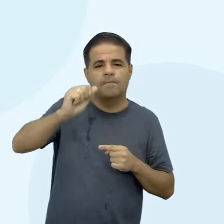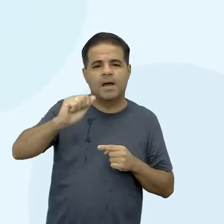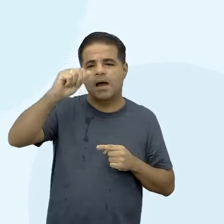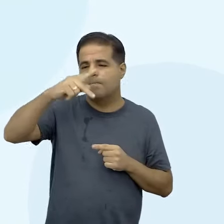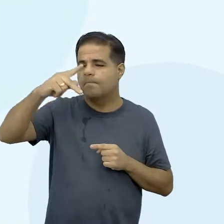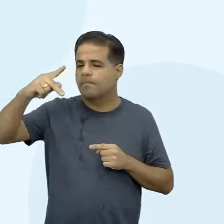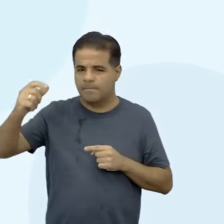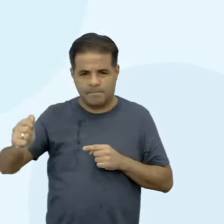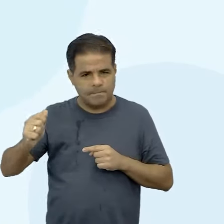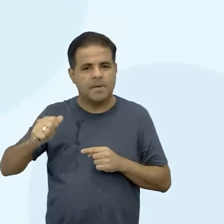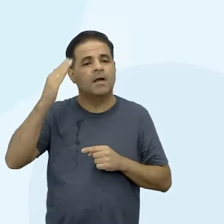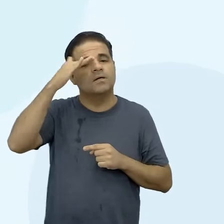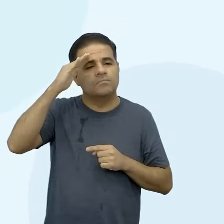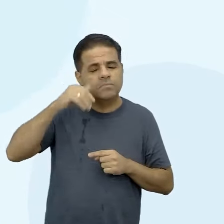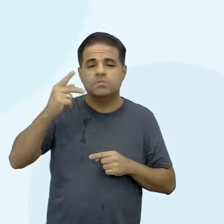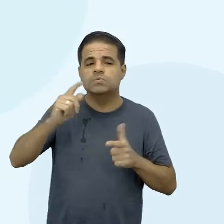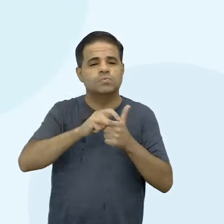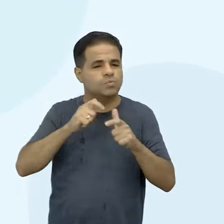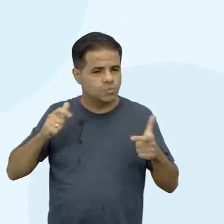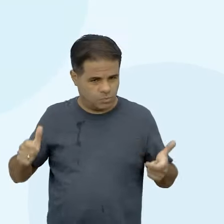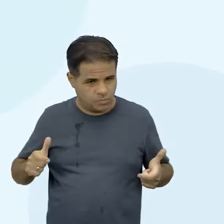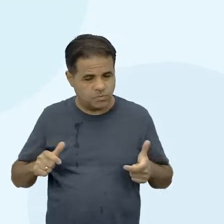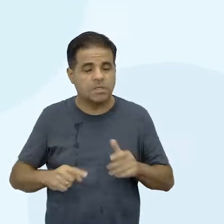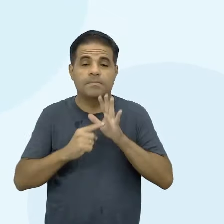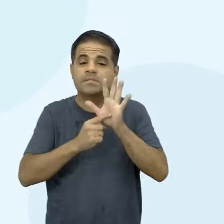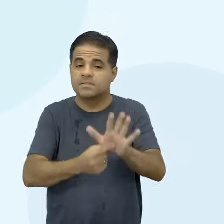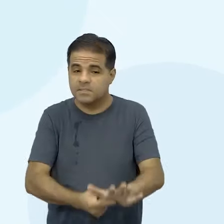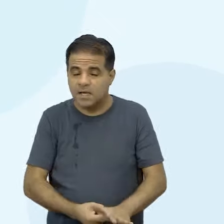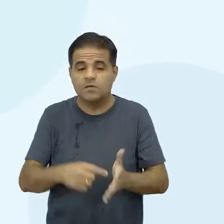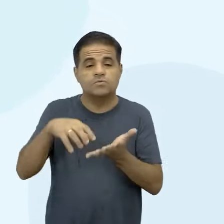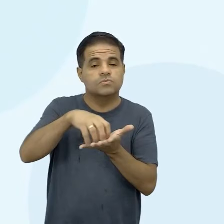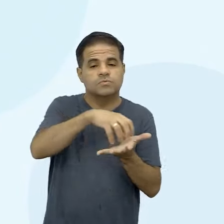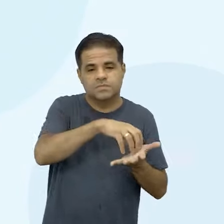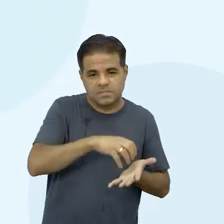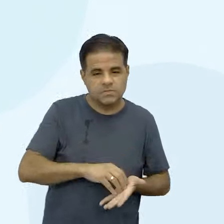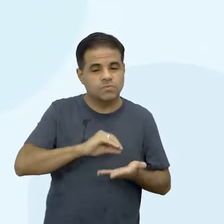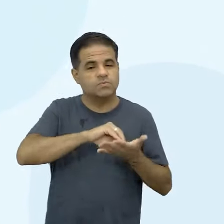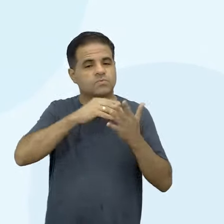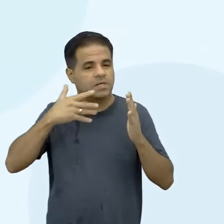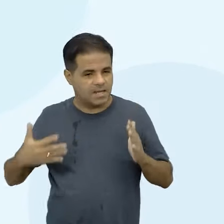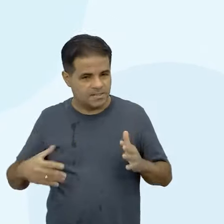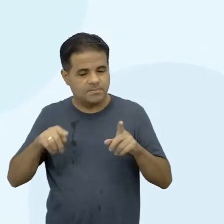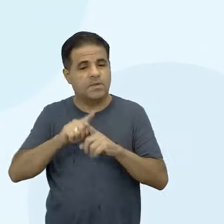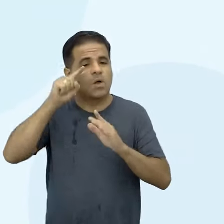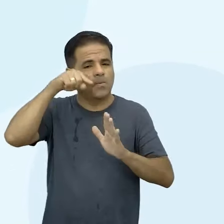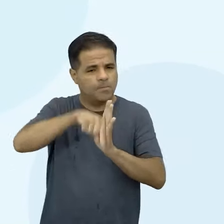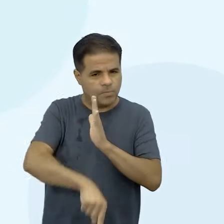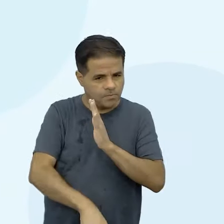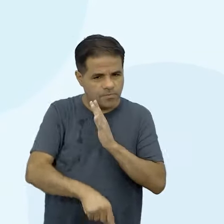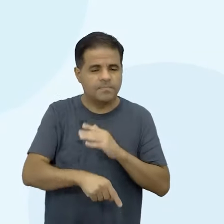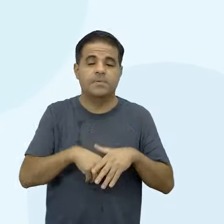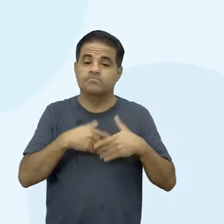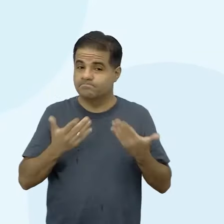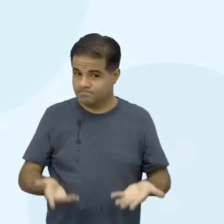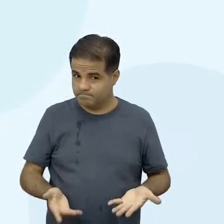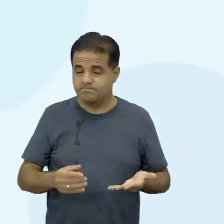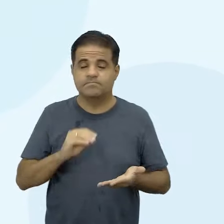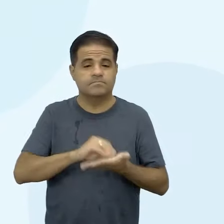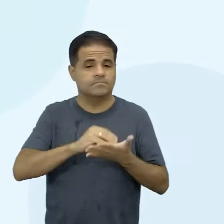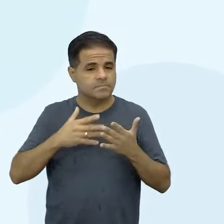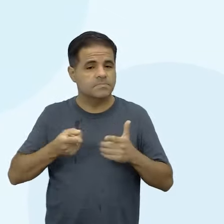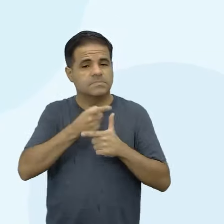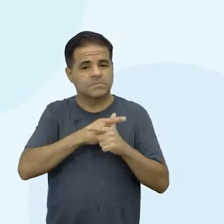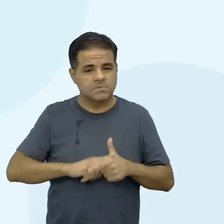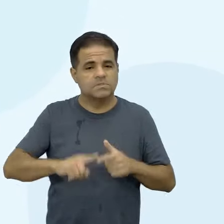do mapa e compreender a sua estrutura, apresentar as unidades curriculares que compõem aí o aprofundamento curricular